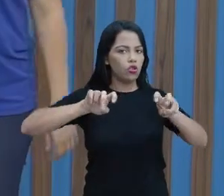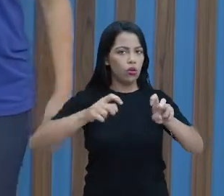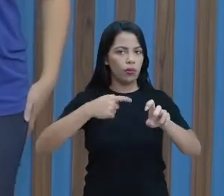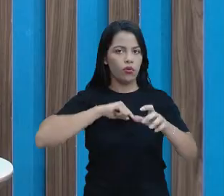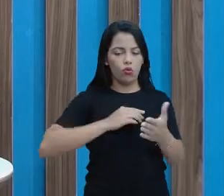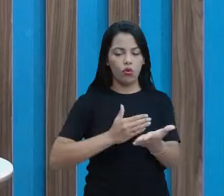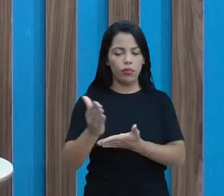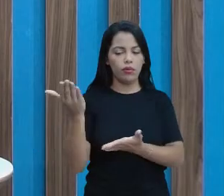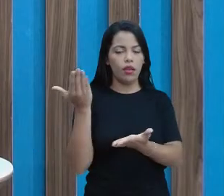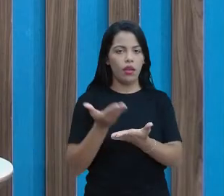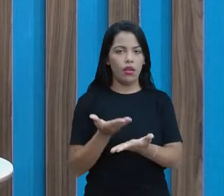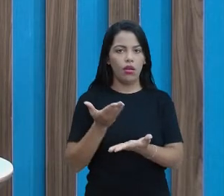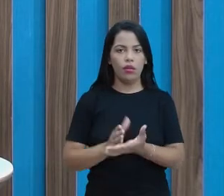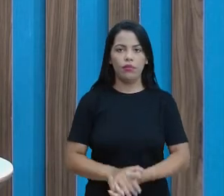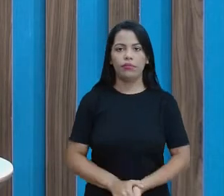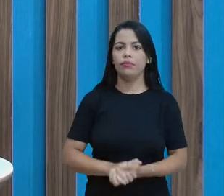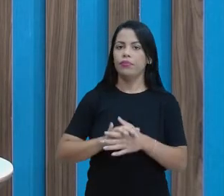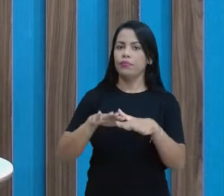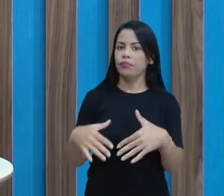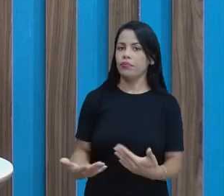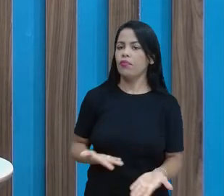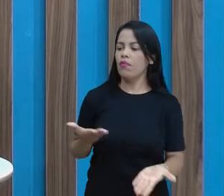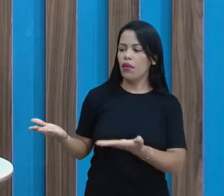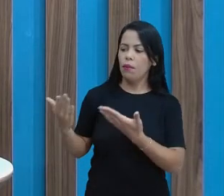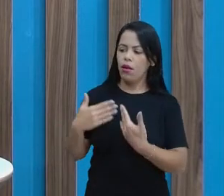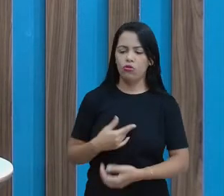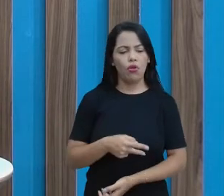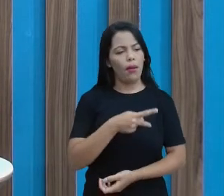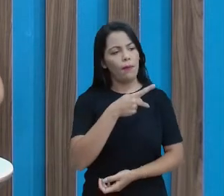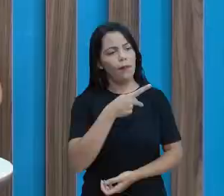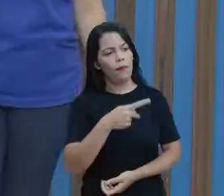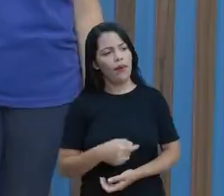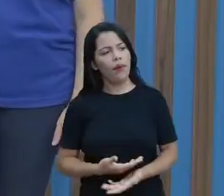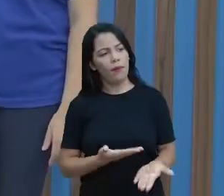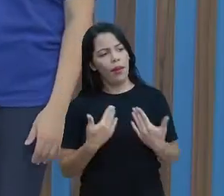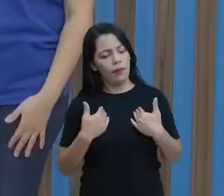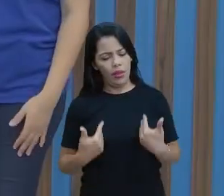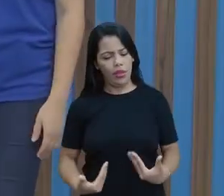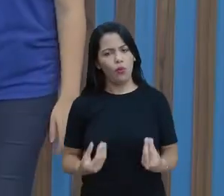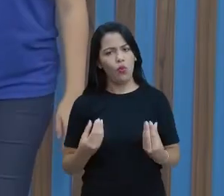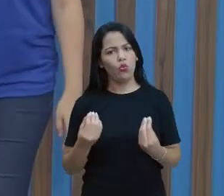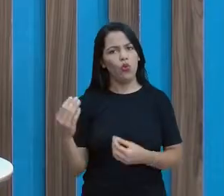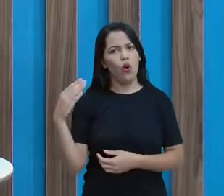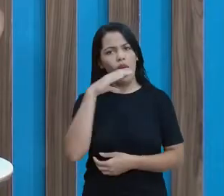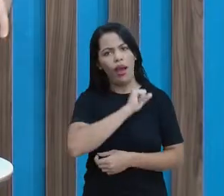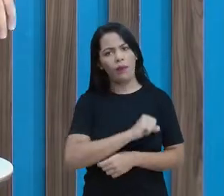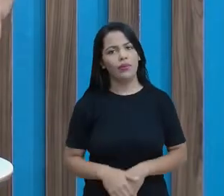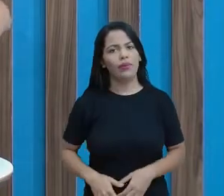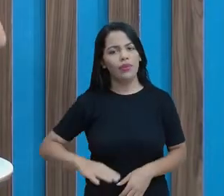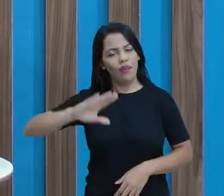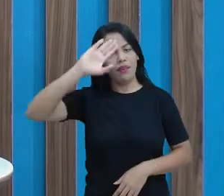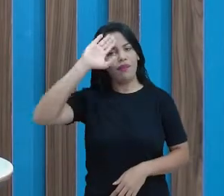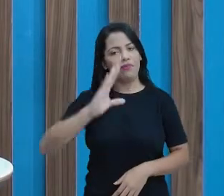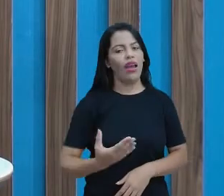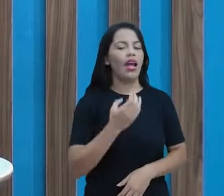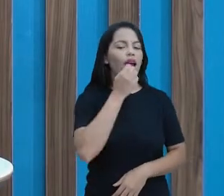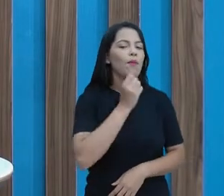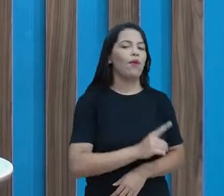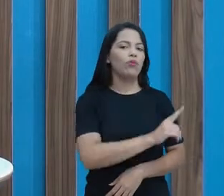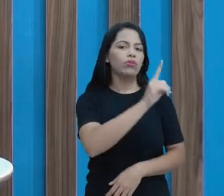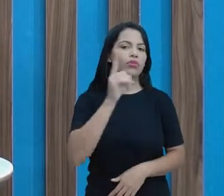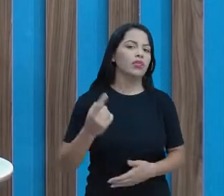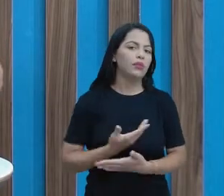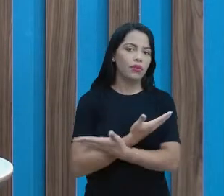lá, professor. Passou a palavrinha muito rápido. Ô, gente! Foi! Fala, galera! Muito bom dia